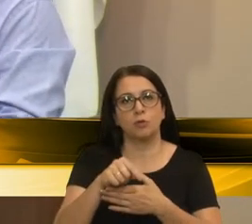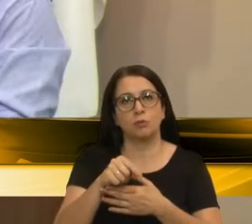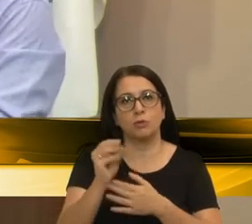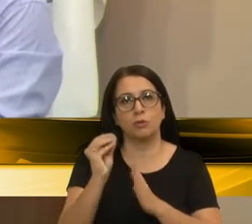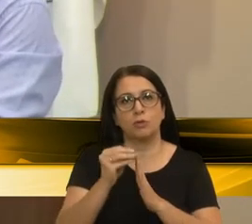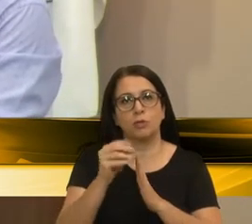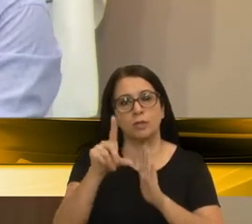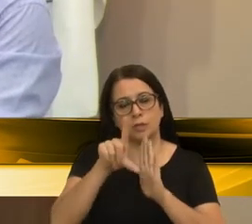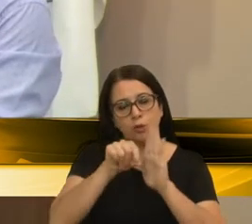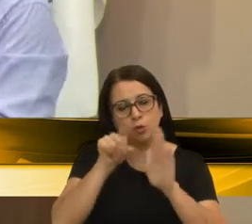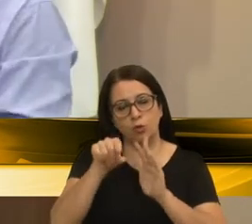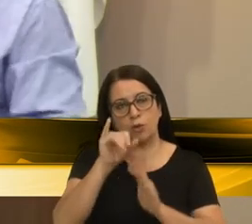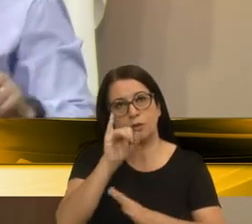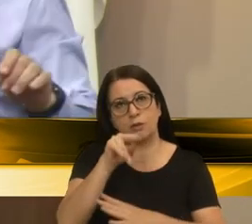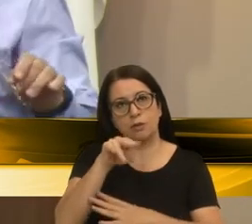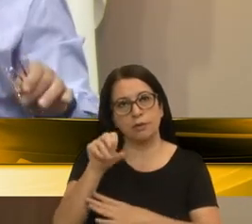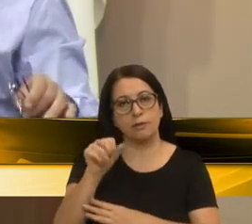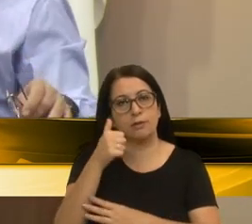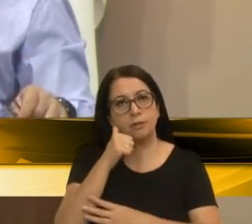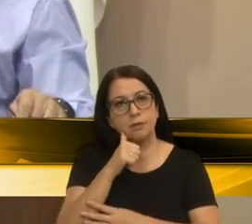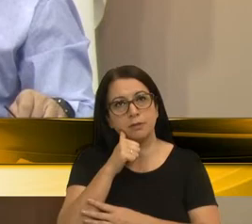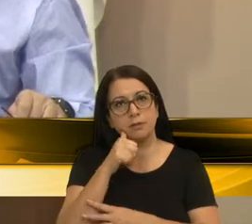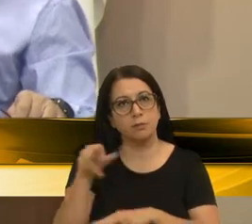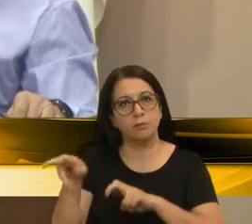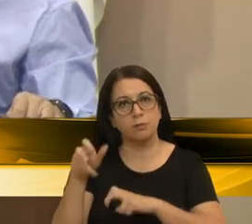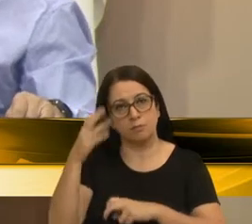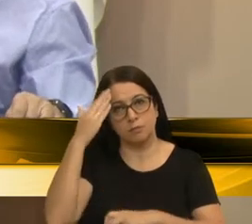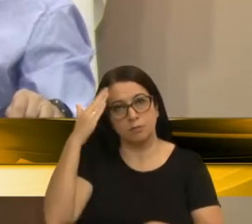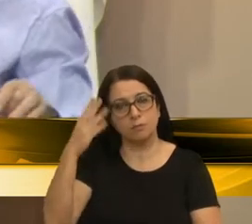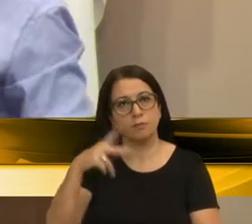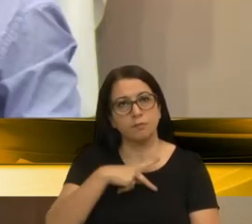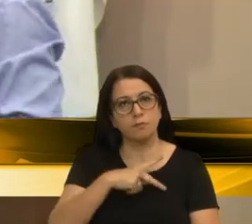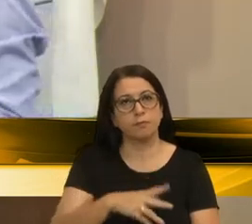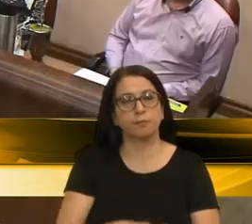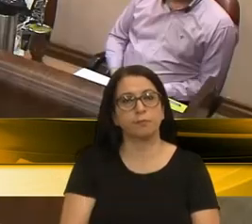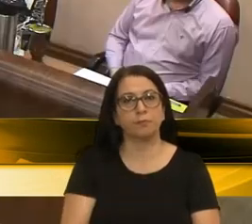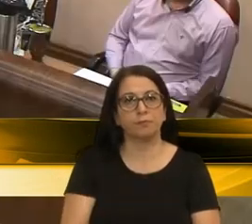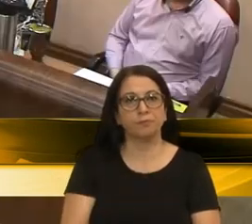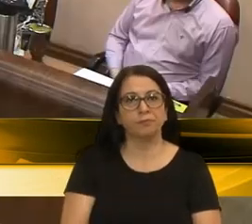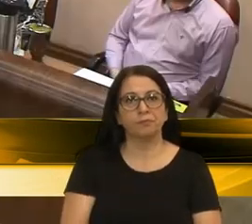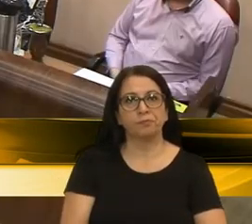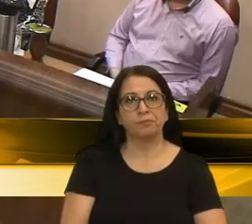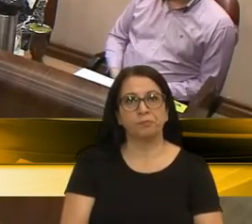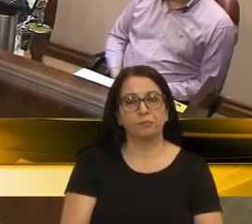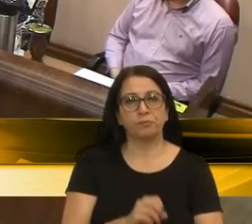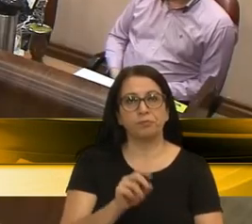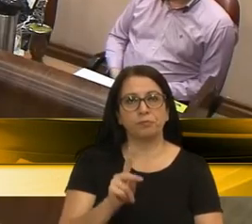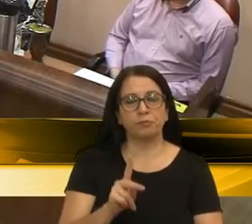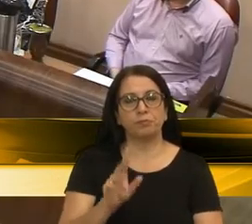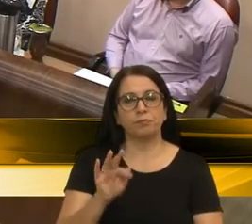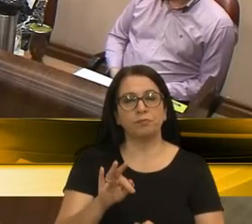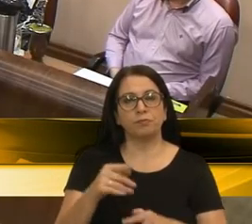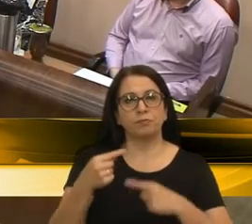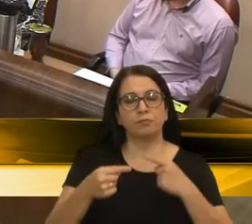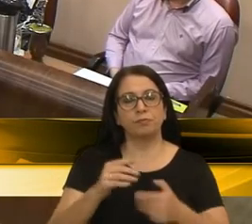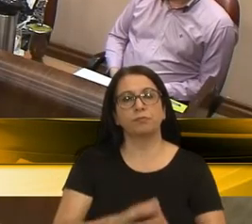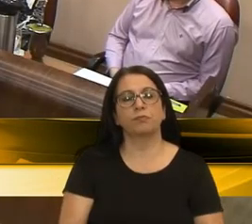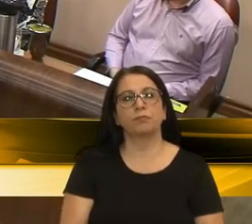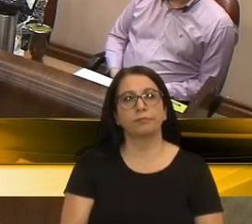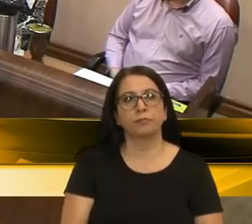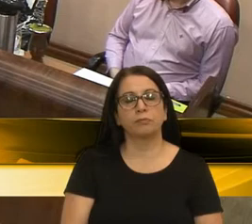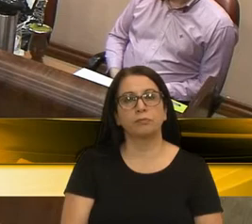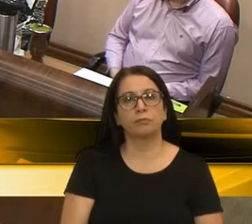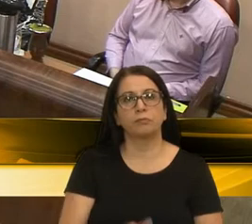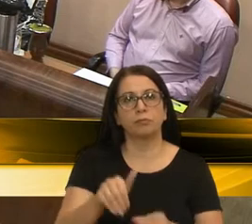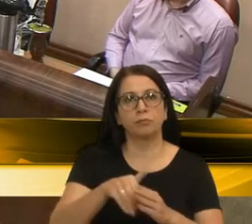quesito de critério da aposentadoria da mulher do interior. Obrigado, senhor presidente. Ok. Está encerrada a discussão.